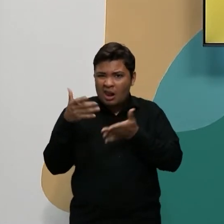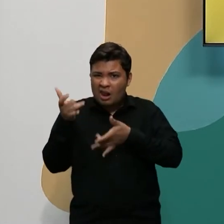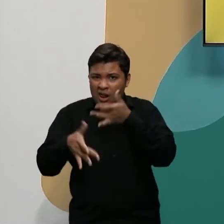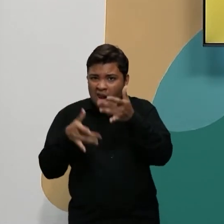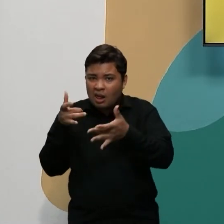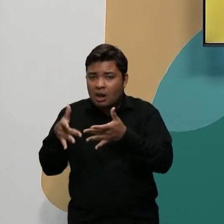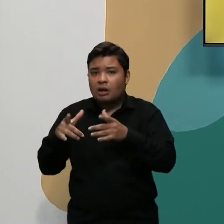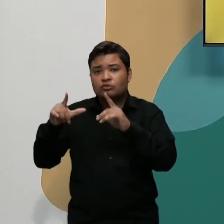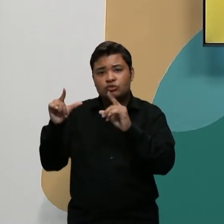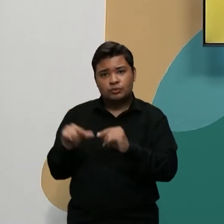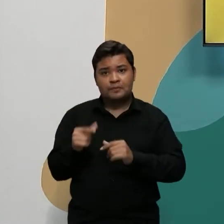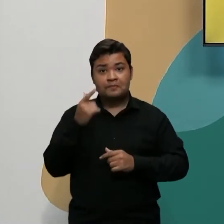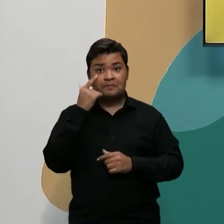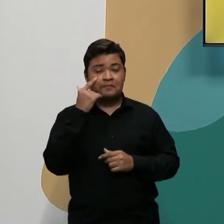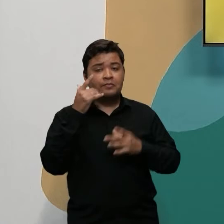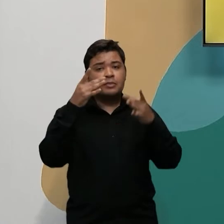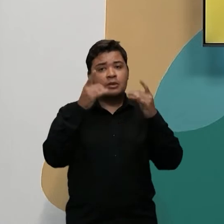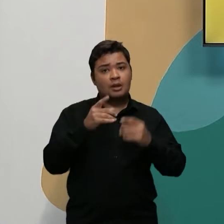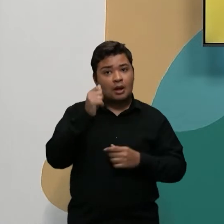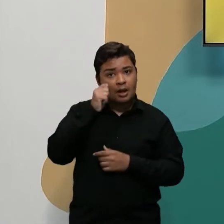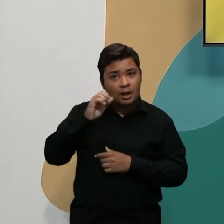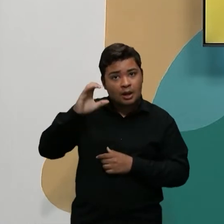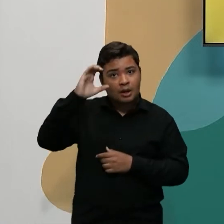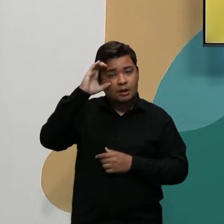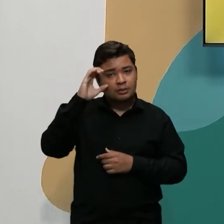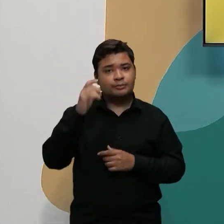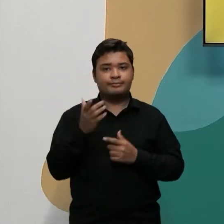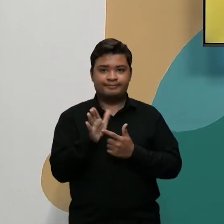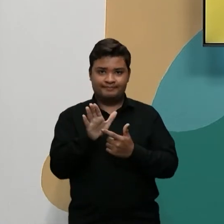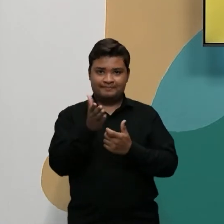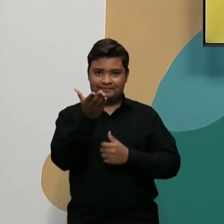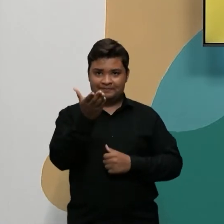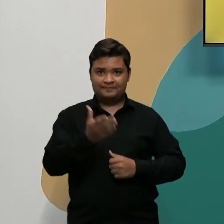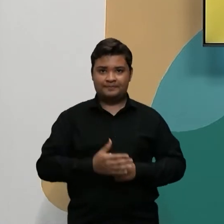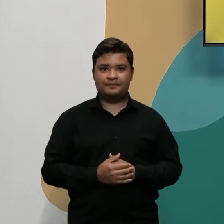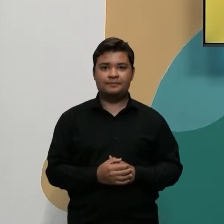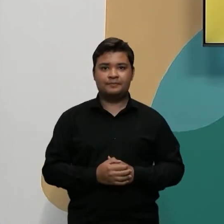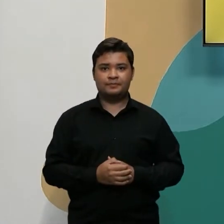detalhes na matéria de Ana Clelma e Fernando Braz.